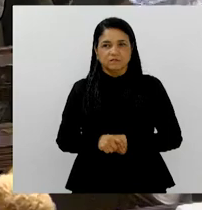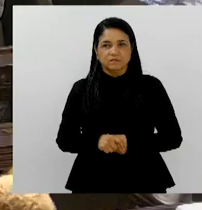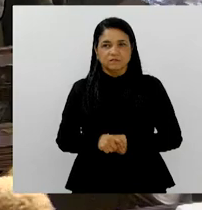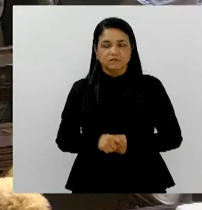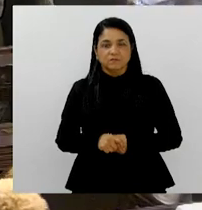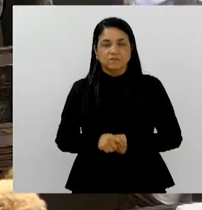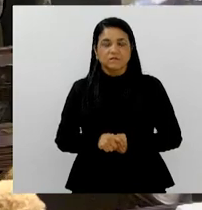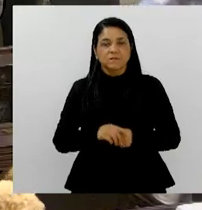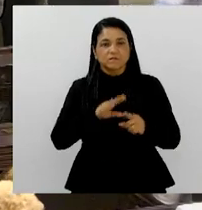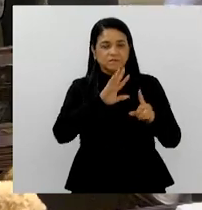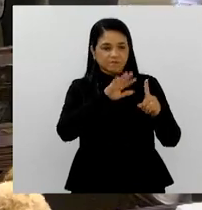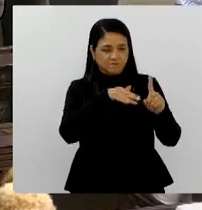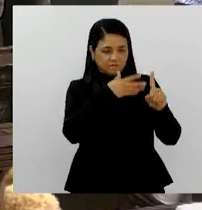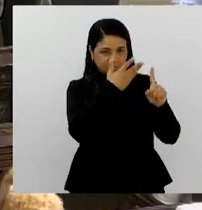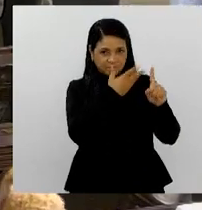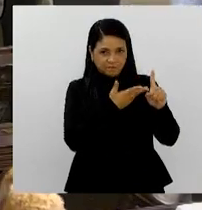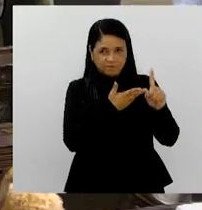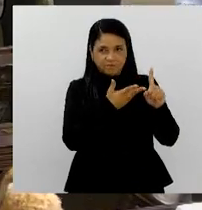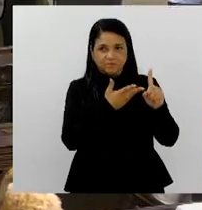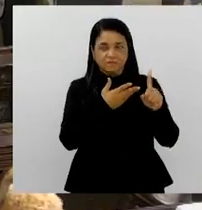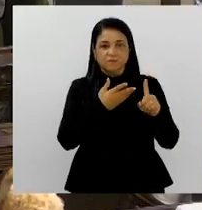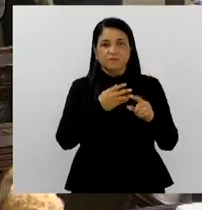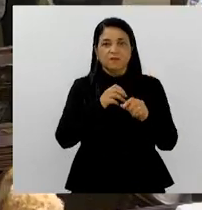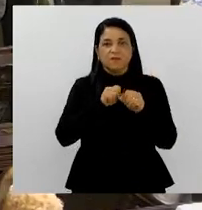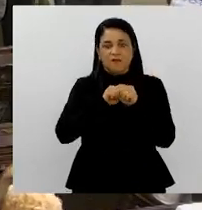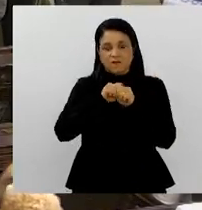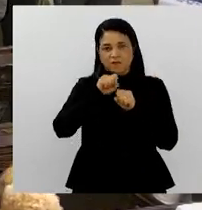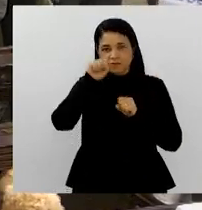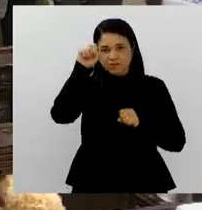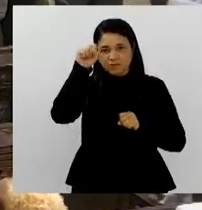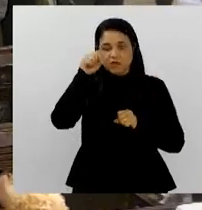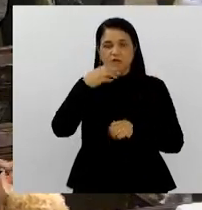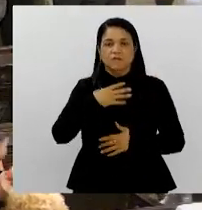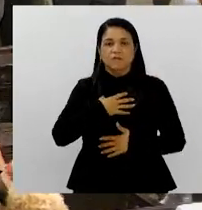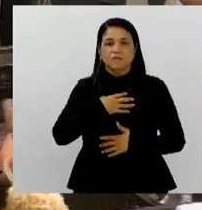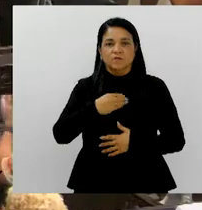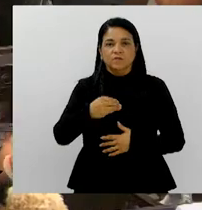Primeiro agraciado, Afoxé Filhos de Gandhi.